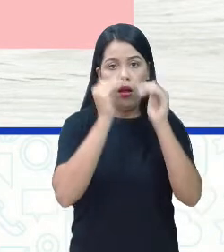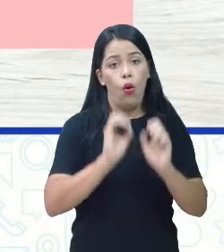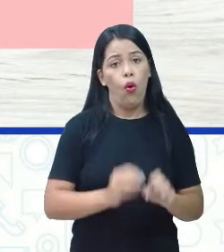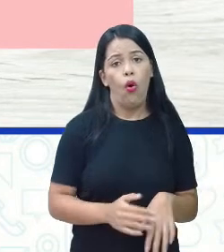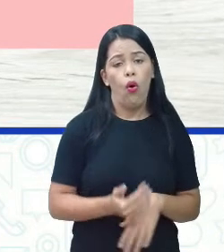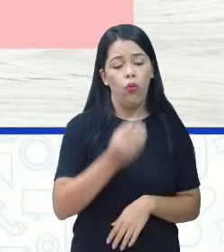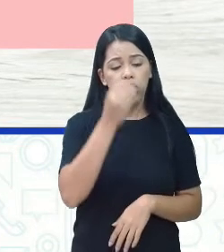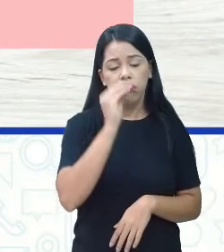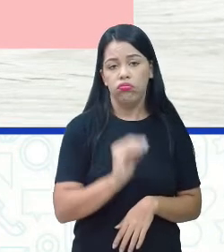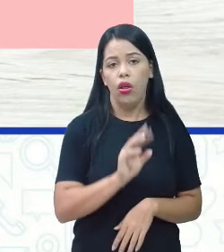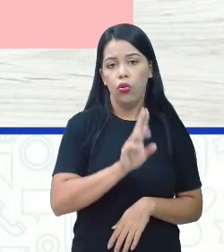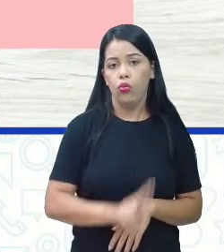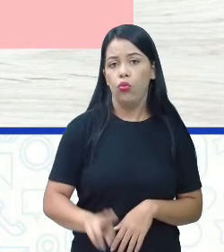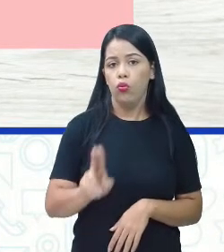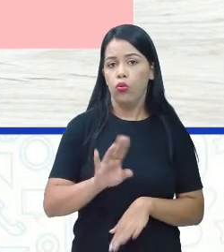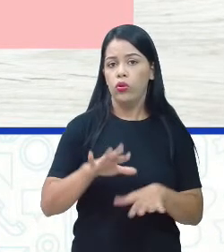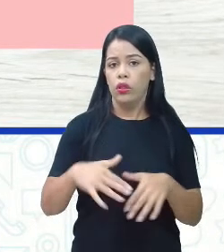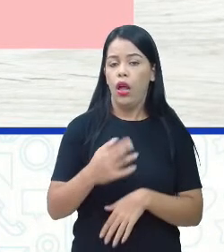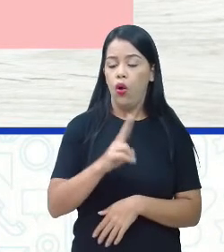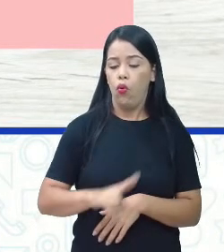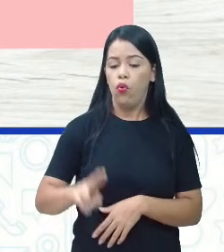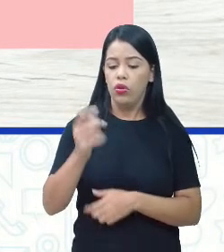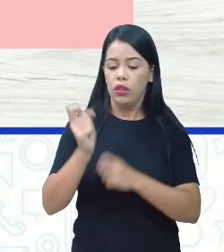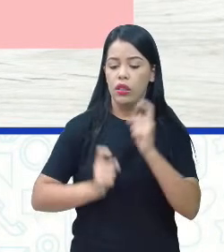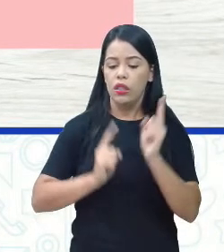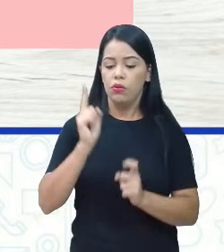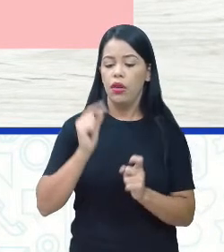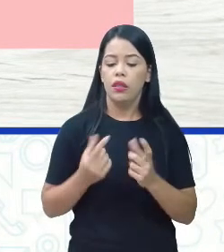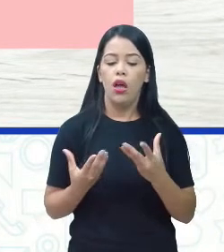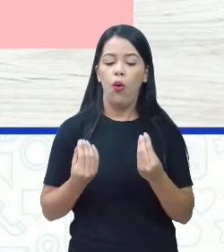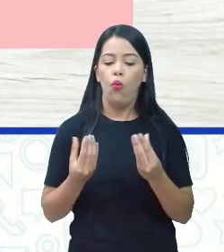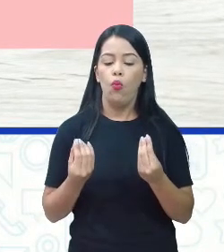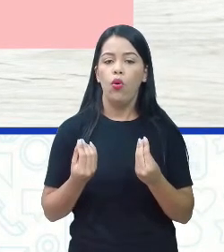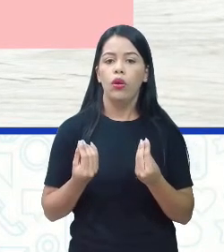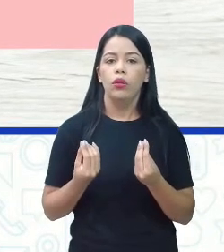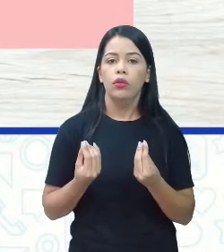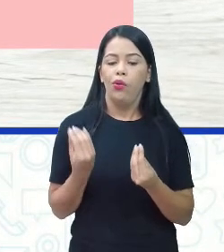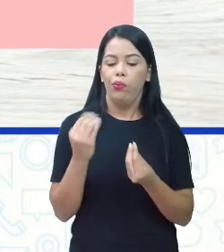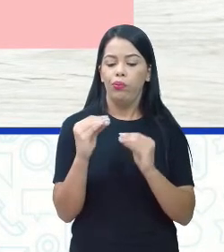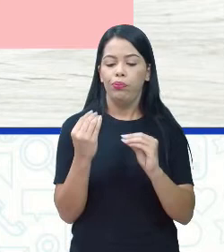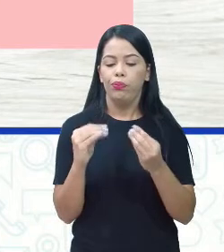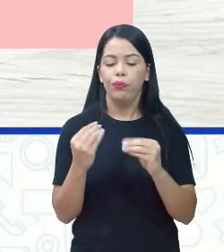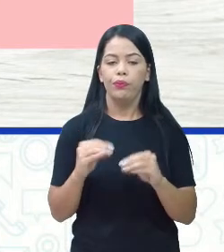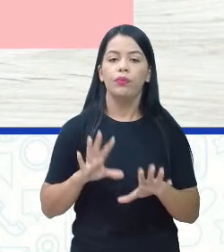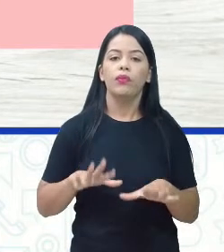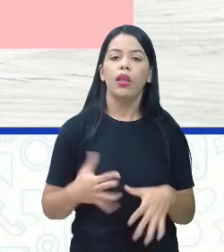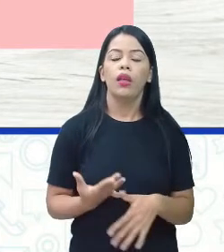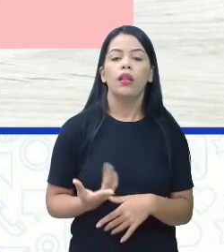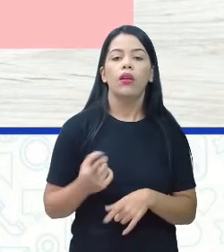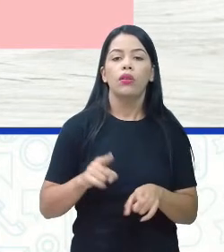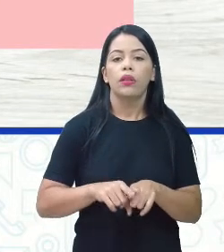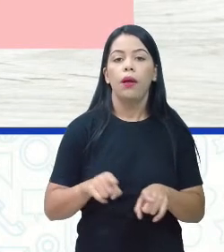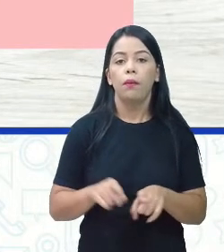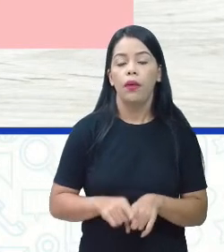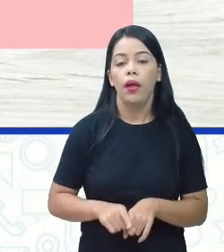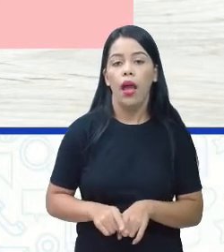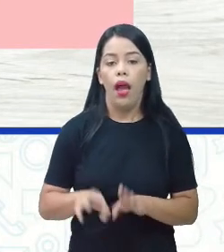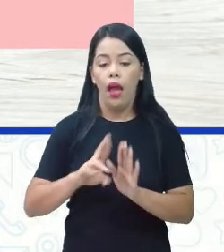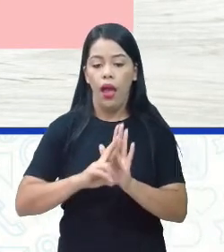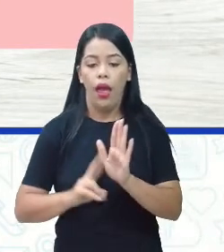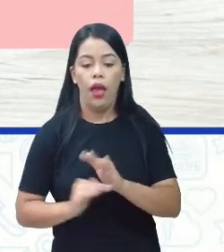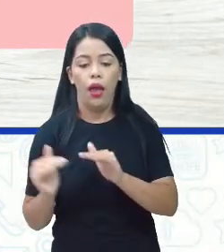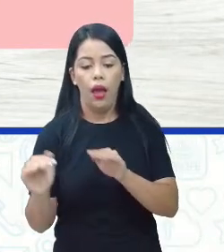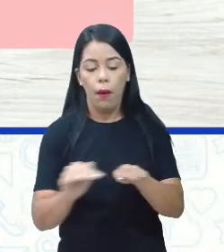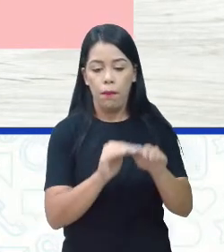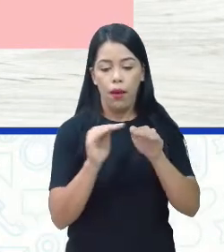uso. O uso das expressões rebuscadas e o respeito às normas padrão do idioma remetem à